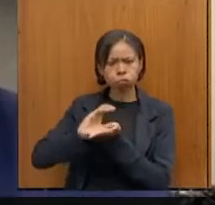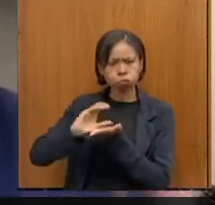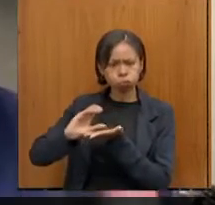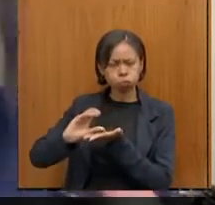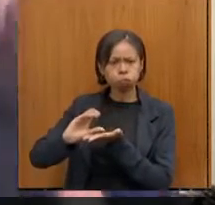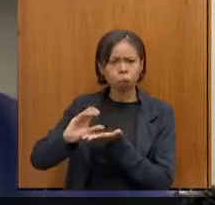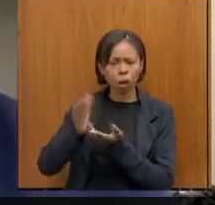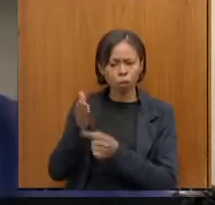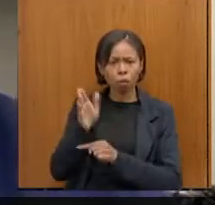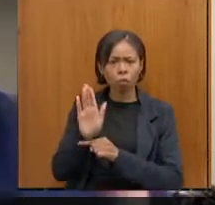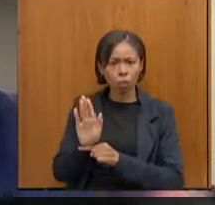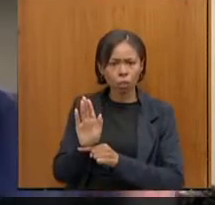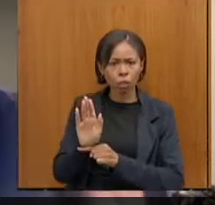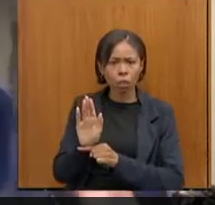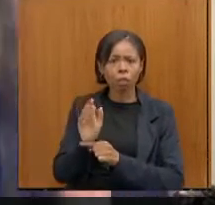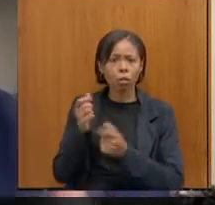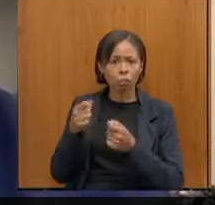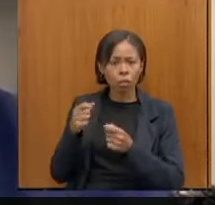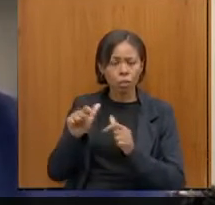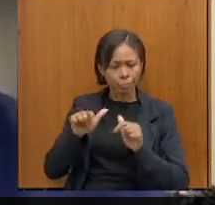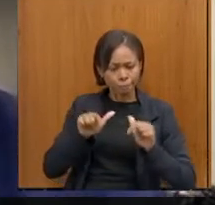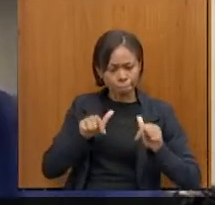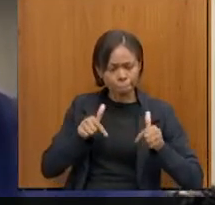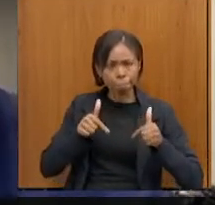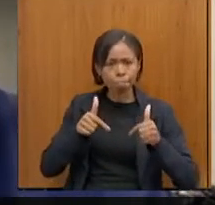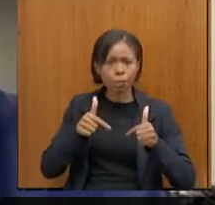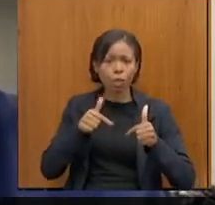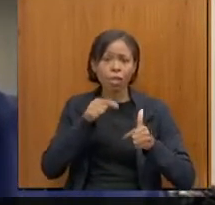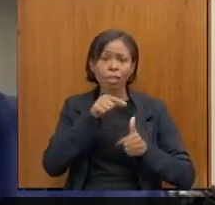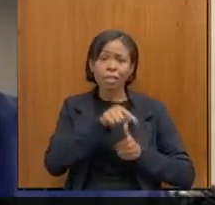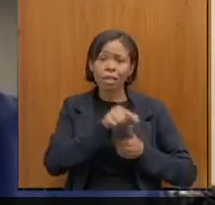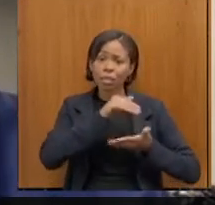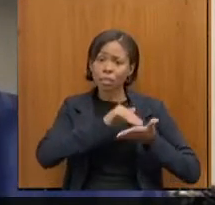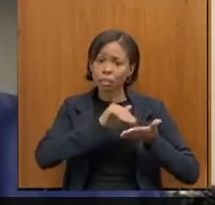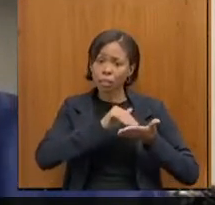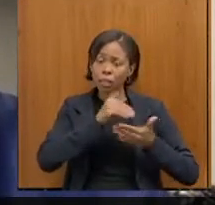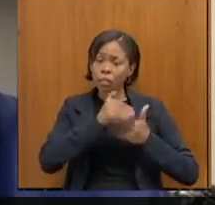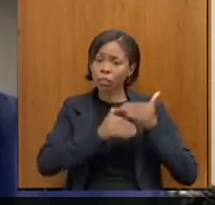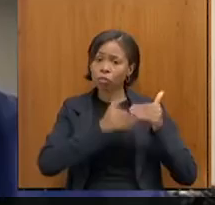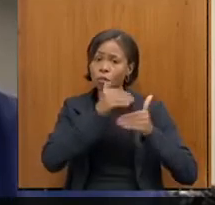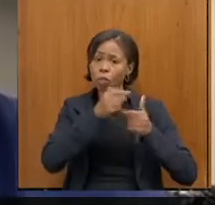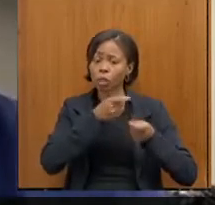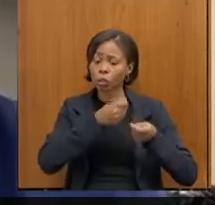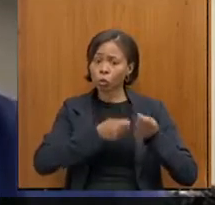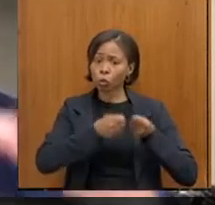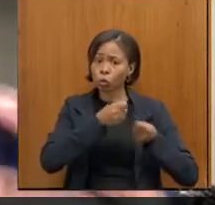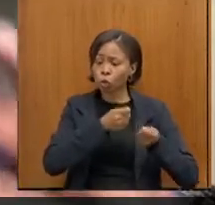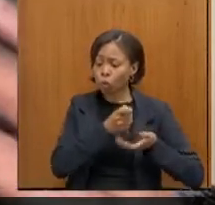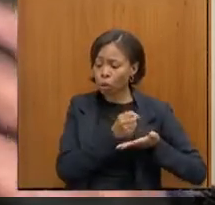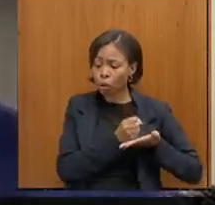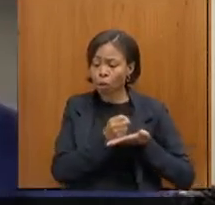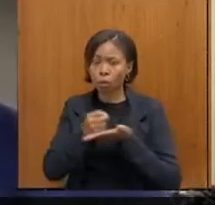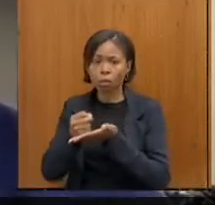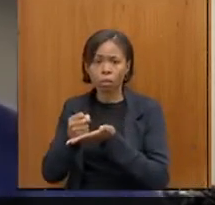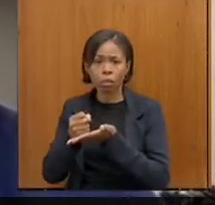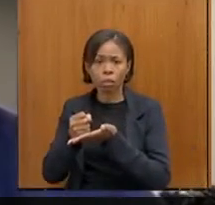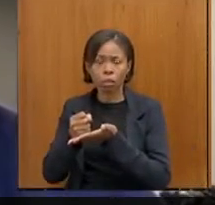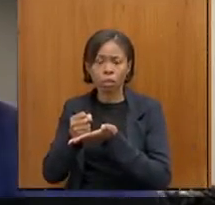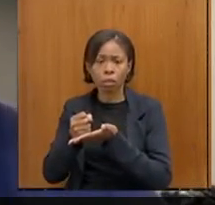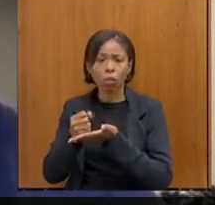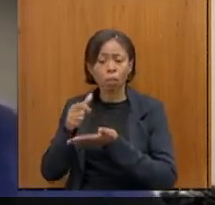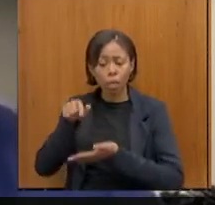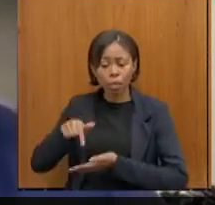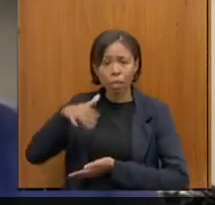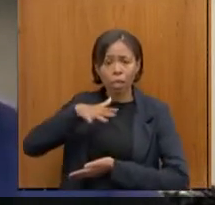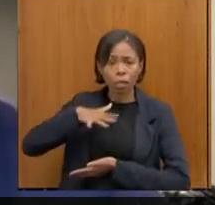visões avisam as ações da secretaria de desenvolvimento econômico para que ele possa efetivamente atuar aqui na nossa